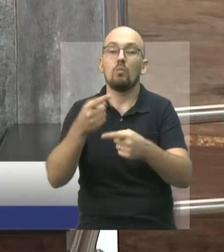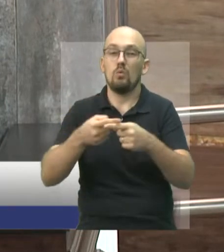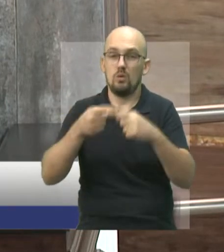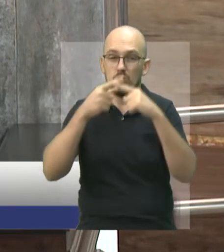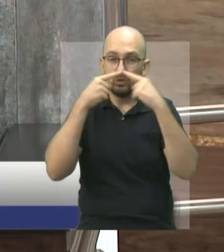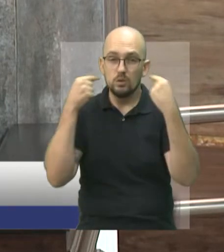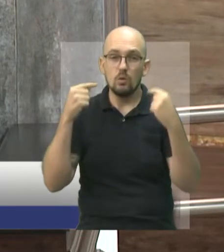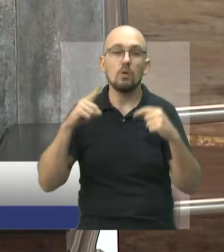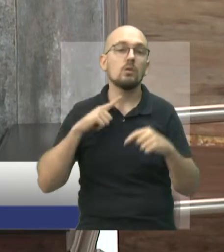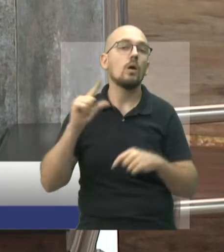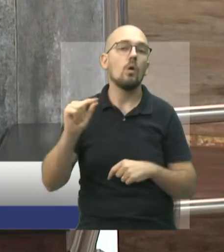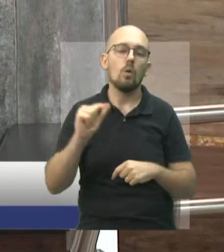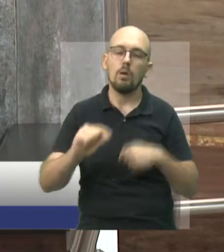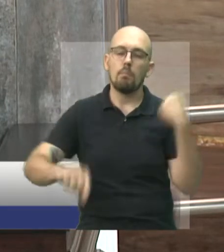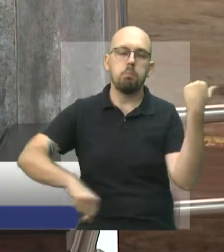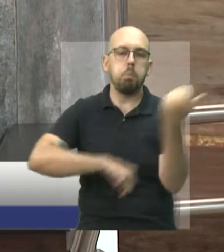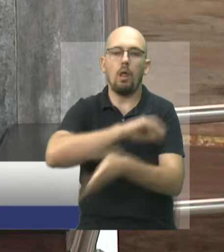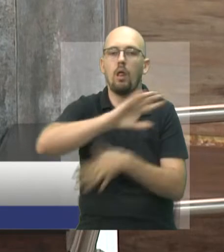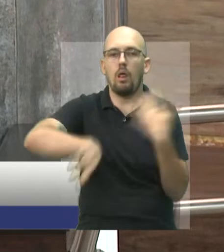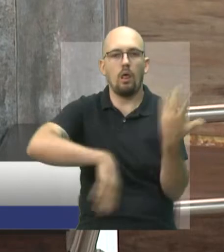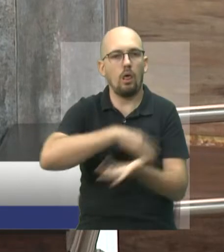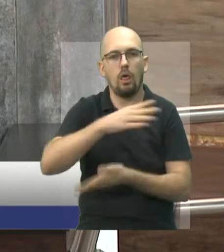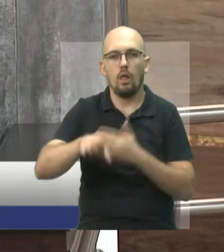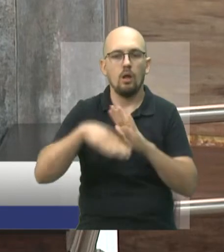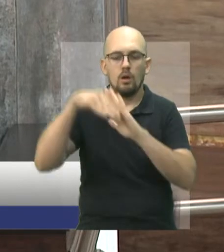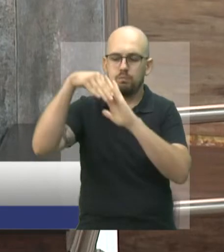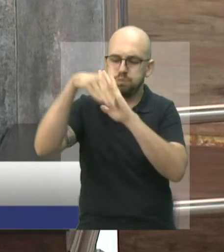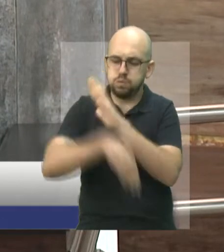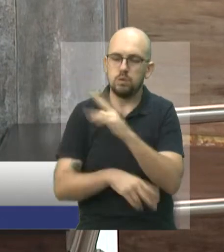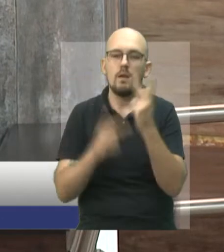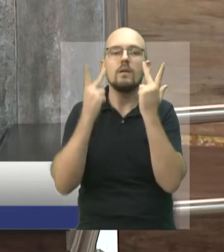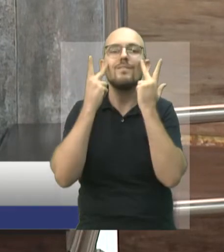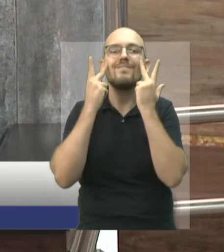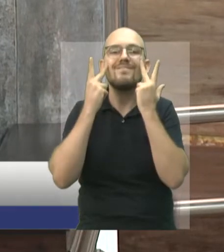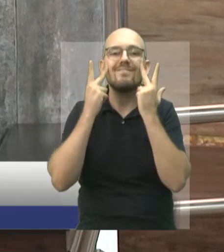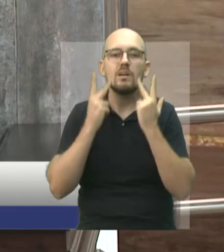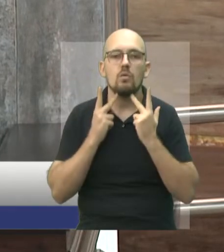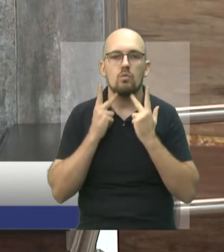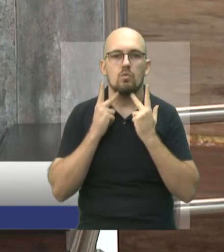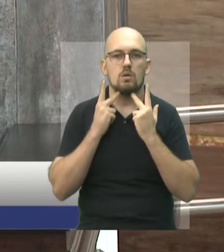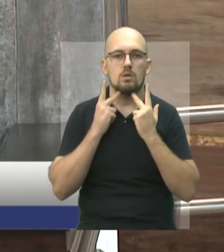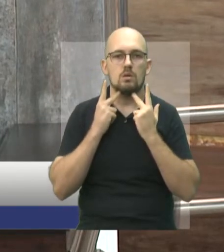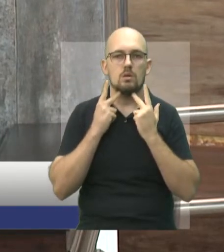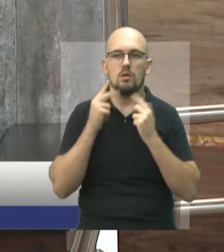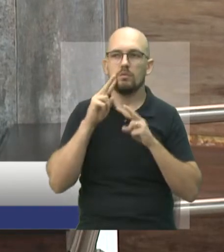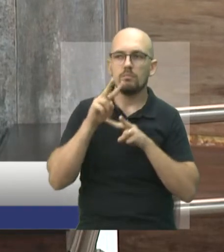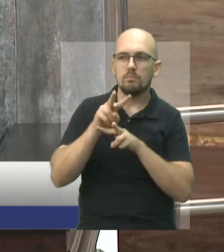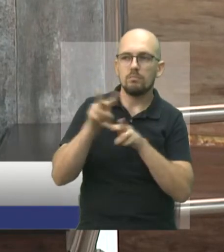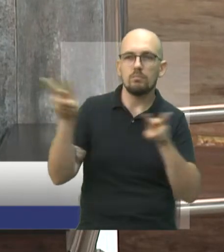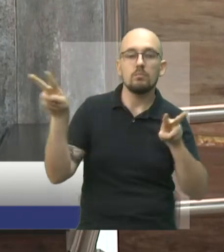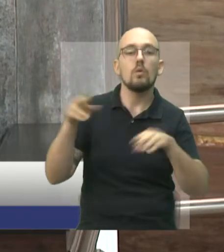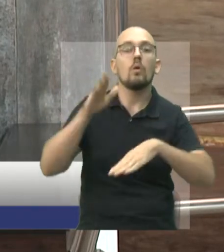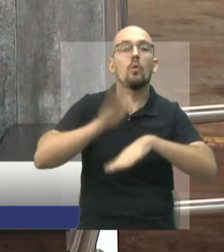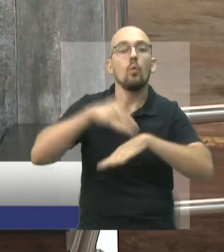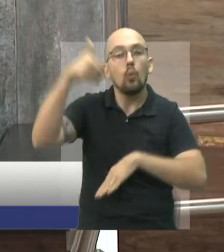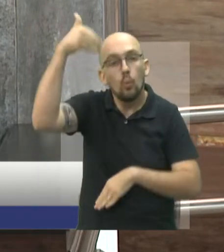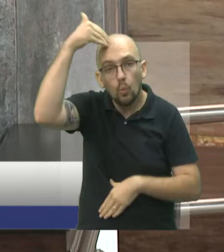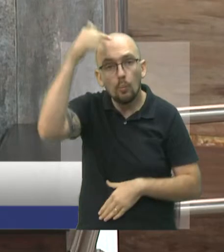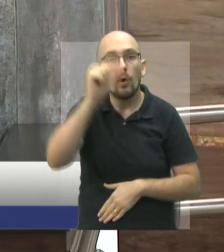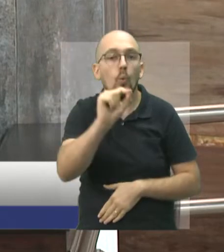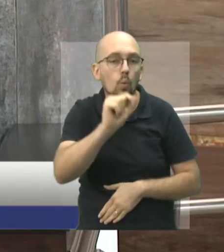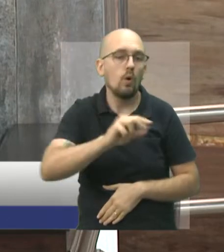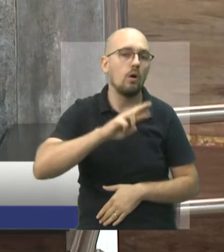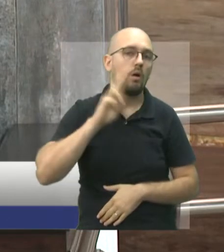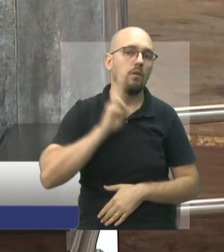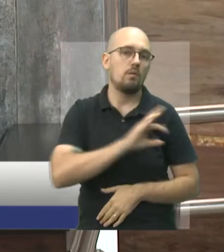está um caos, uma vergonha o estado que esse prefeito deixou a